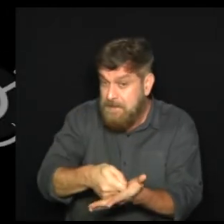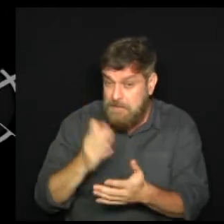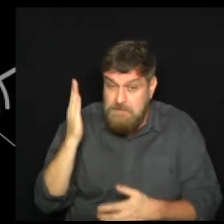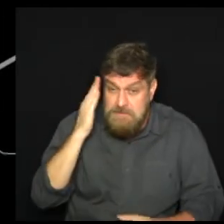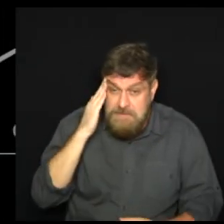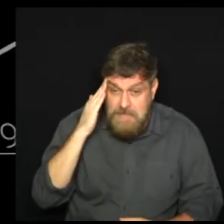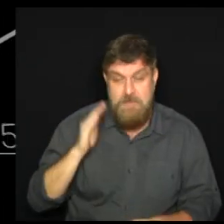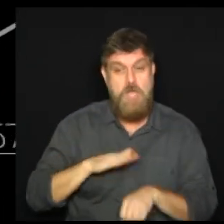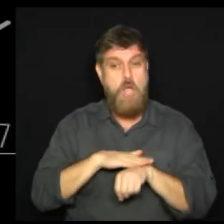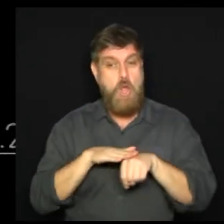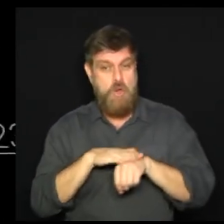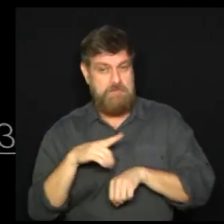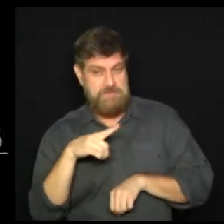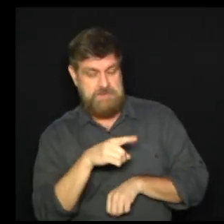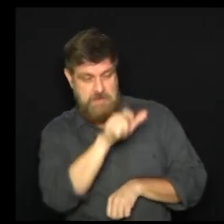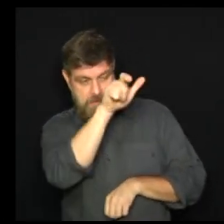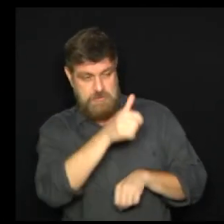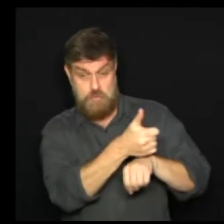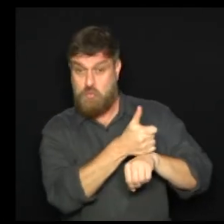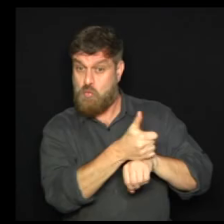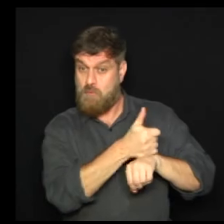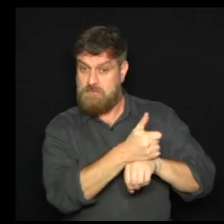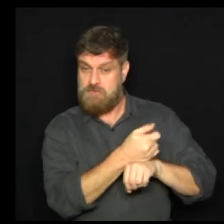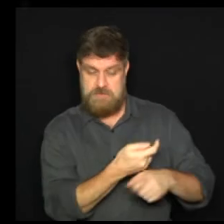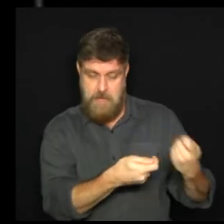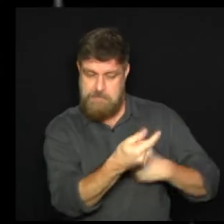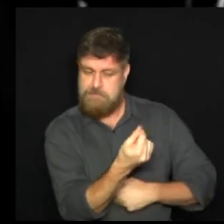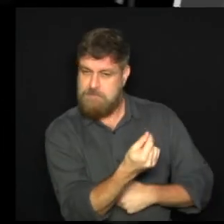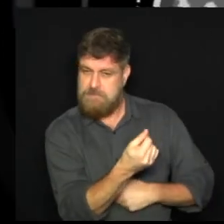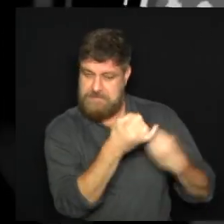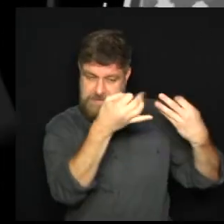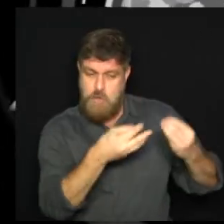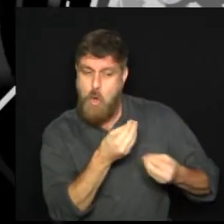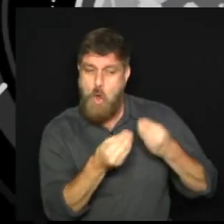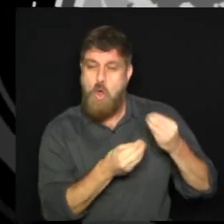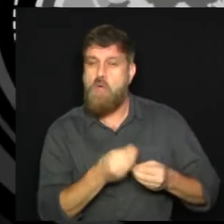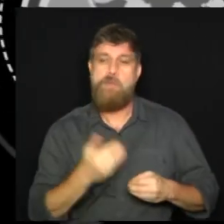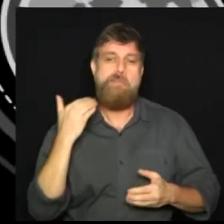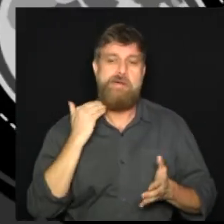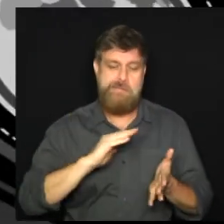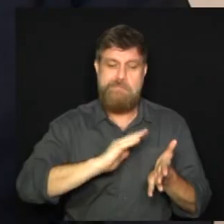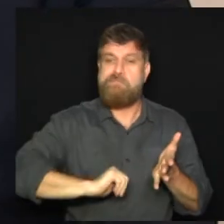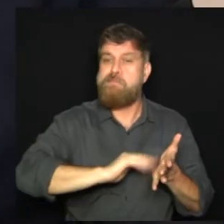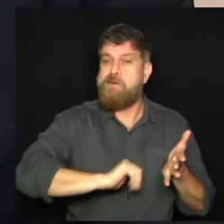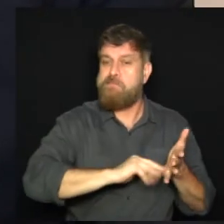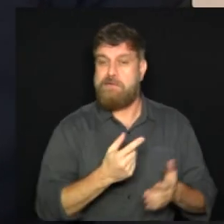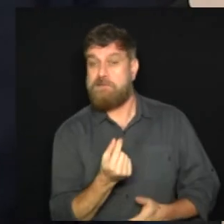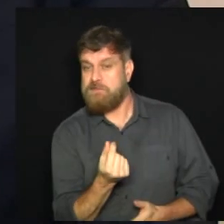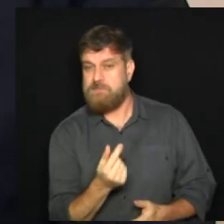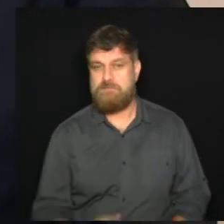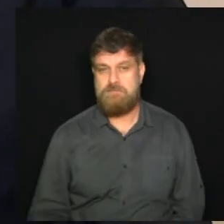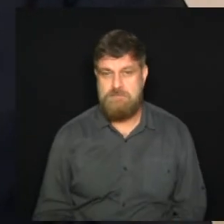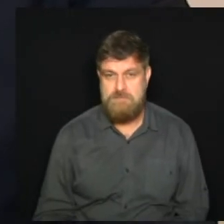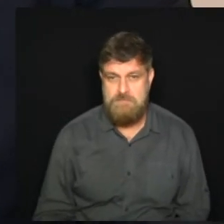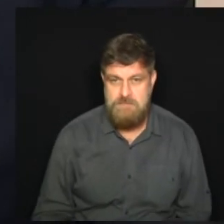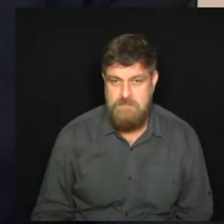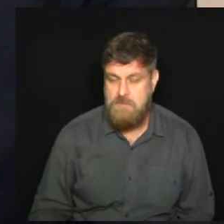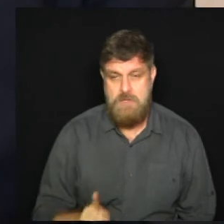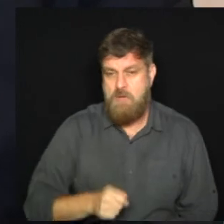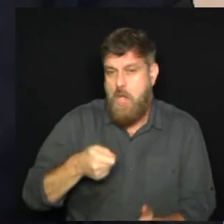das tarifas bancárias. Se você é correntista de um banco, já percebeu lá no extrato que existe uma taxa de serviços, não é